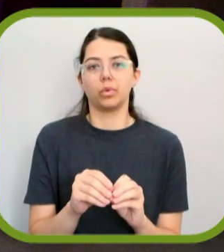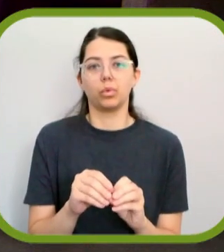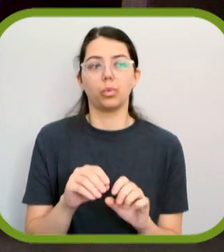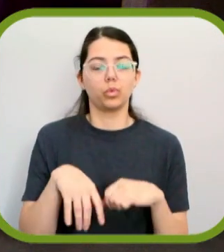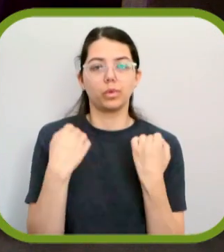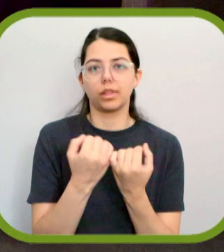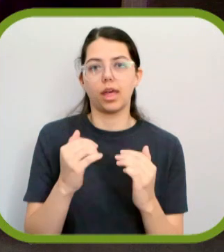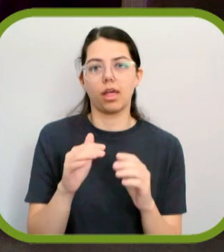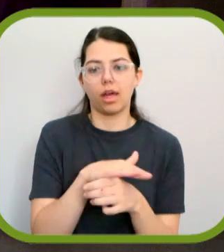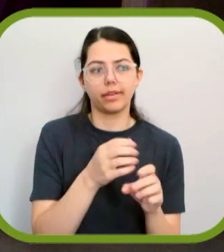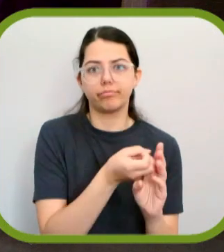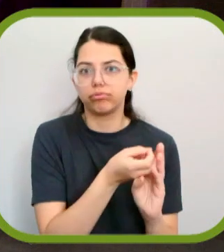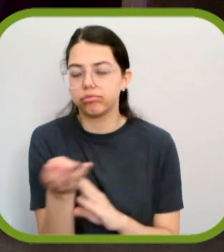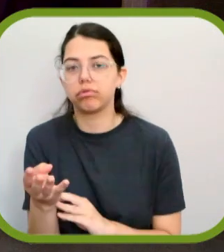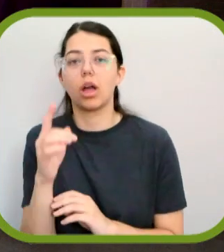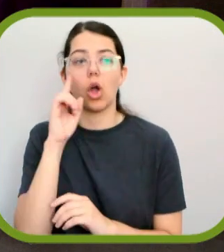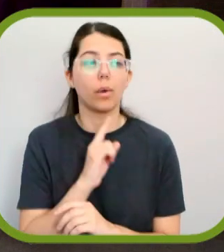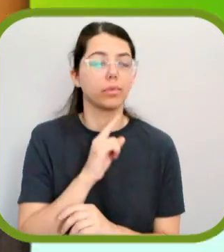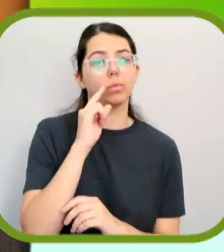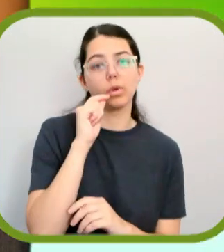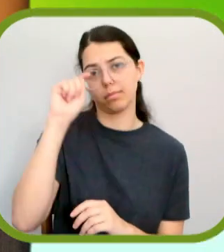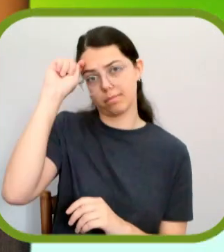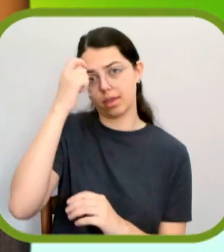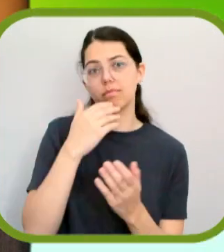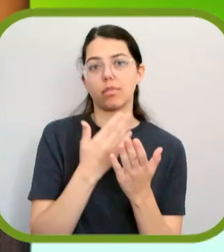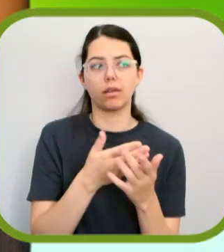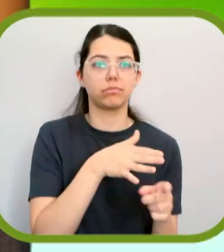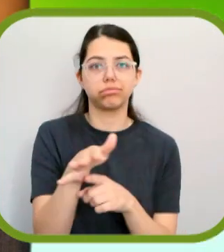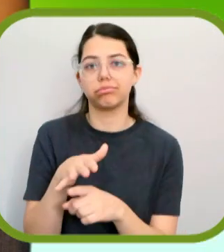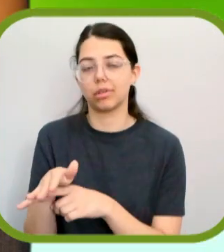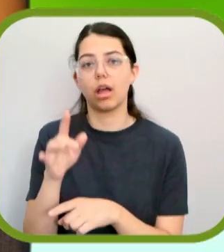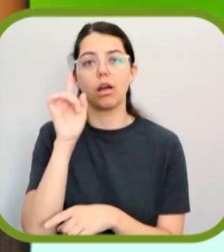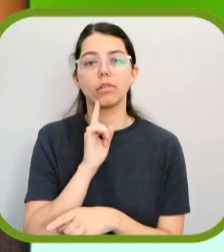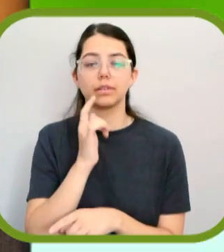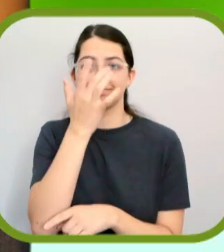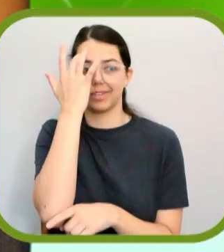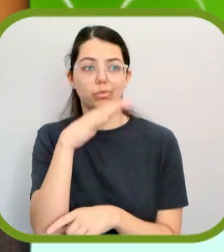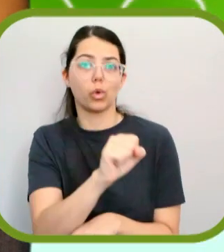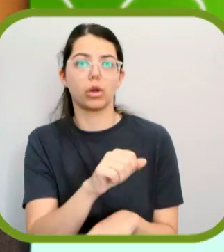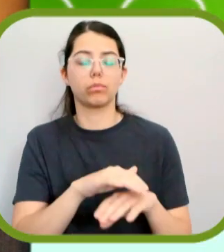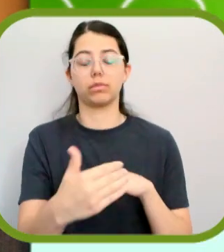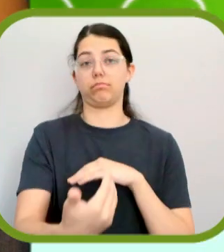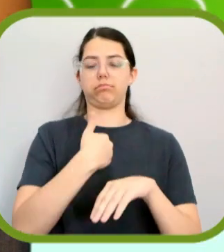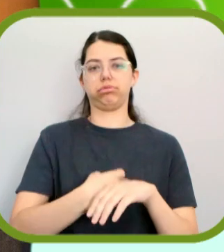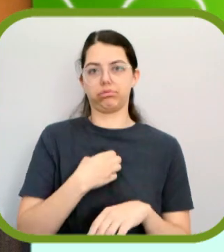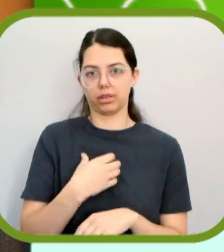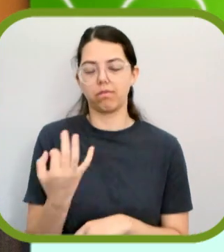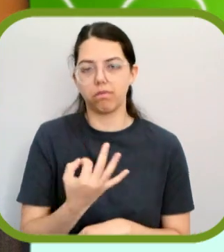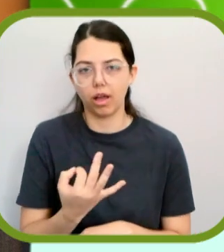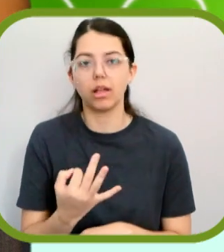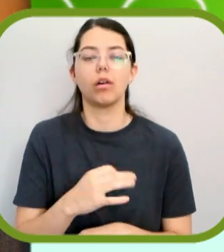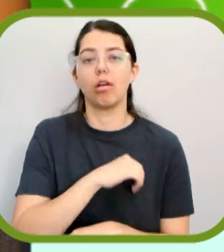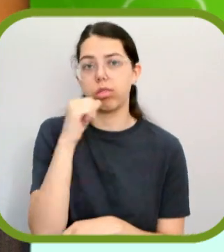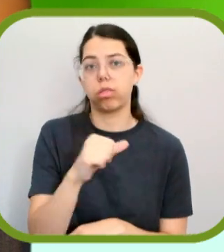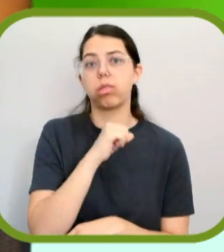é transversal a todas as partes da sociedade, afetam as mulheres e afetam os homens. Eu acho que é muito mais fácil para as mulheres verem porque é uma coisa